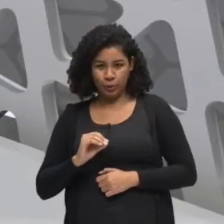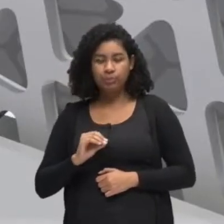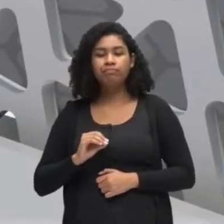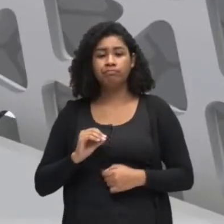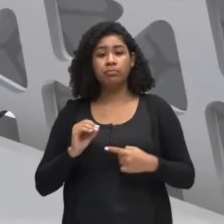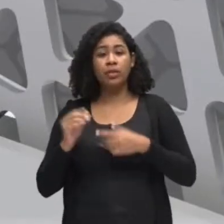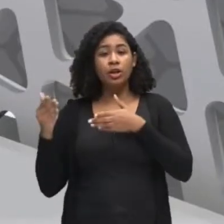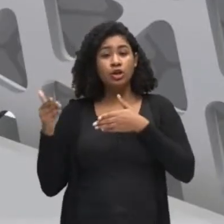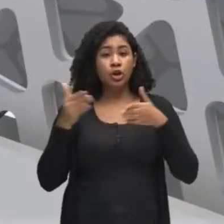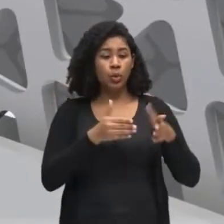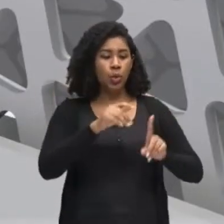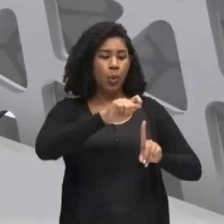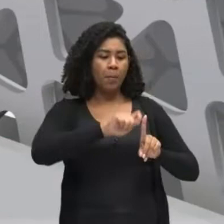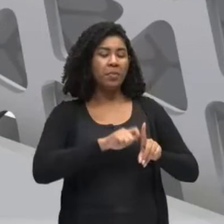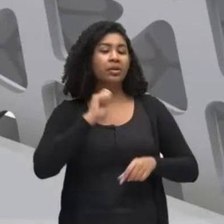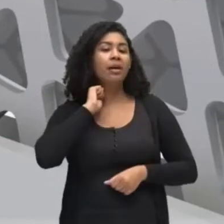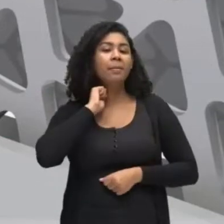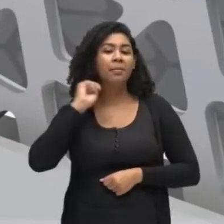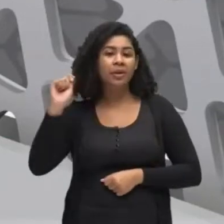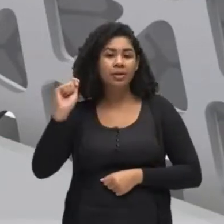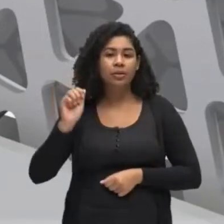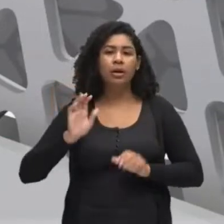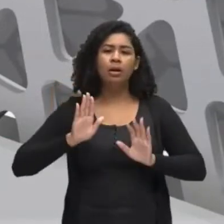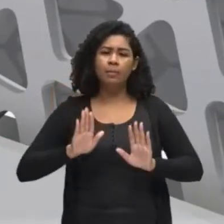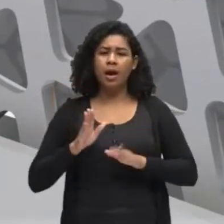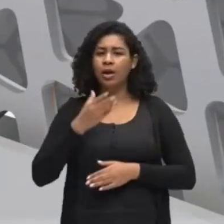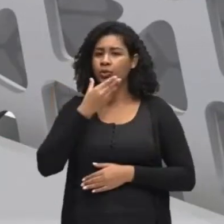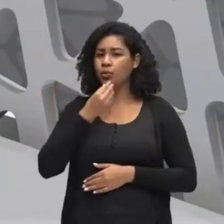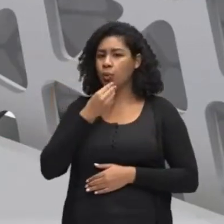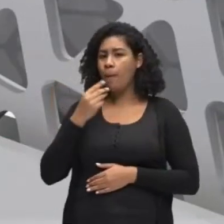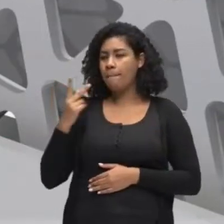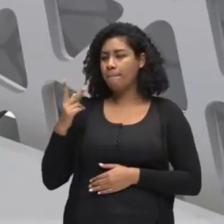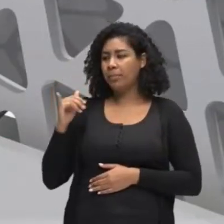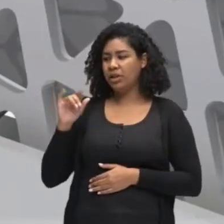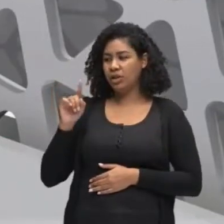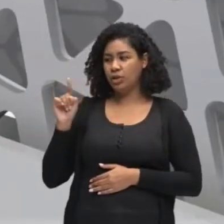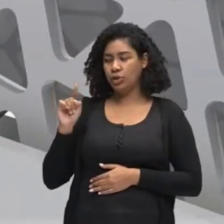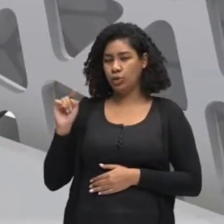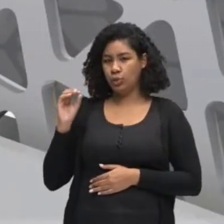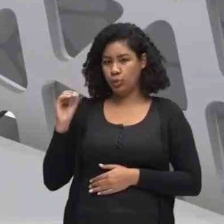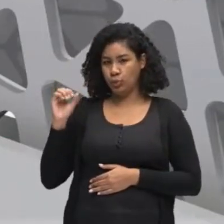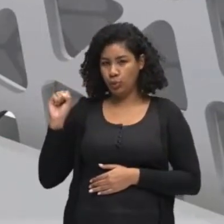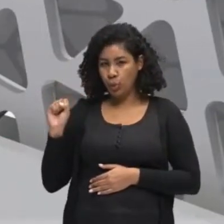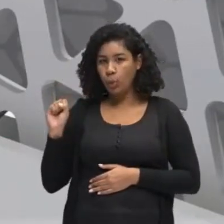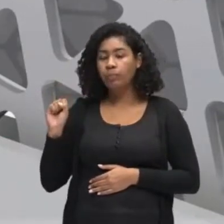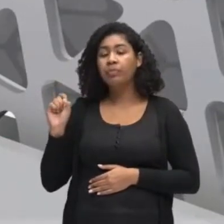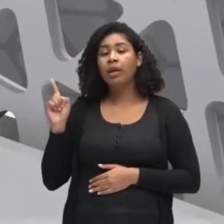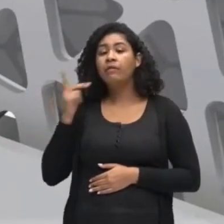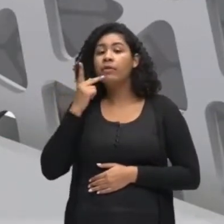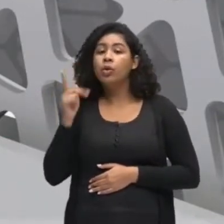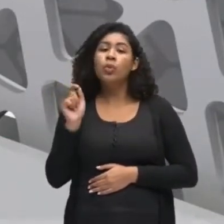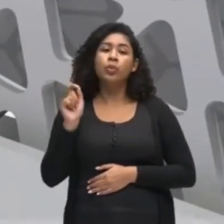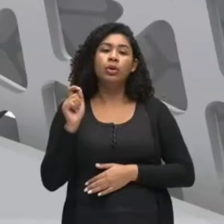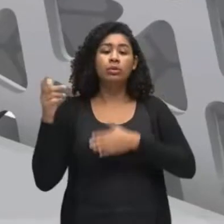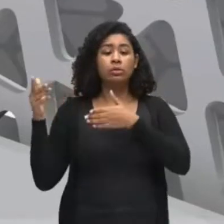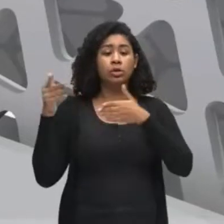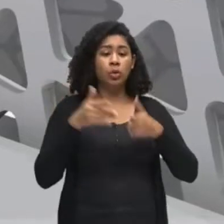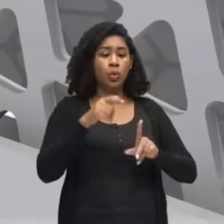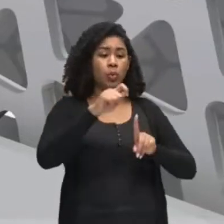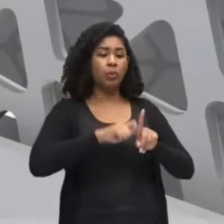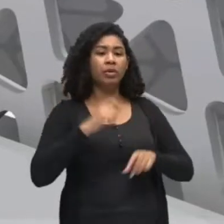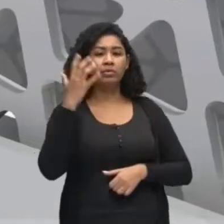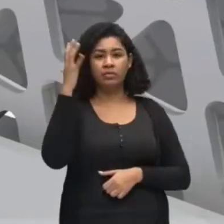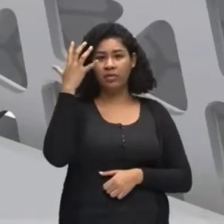abril. Mas aí Vicente Pinzon nos relata que ele chegou em fevereiro. Mas o propósito dele, ele está falando em nome da